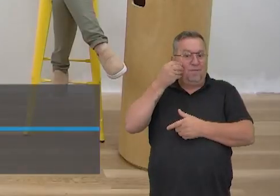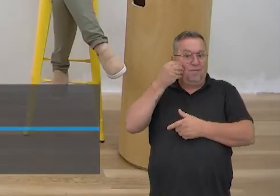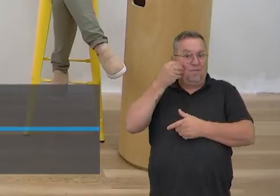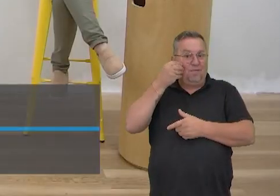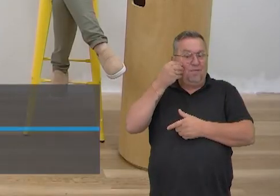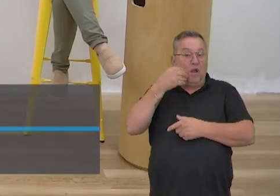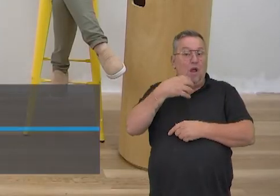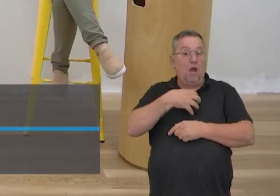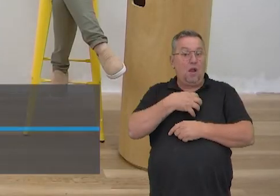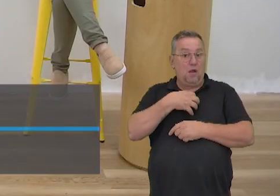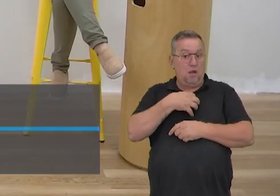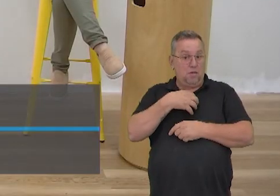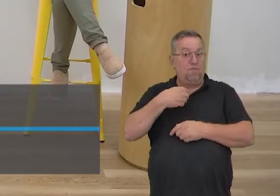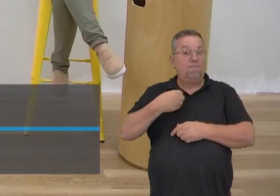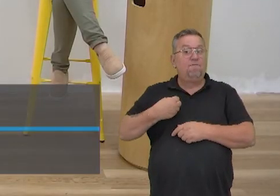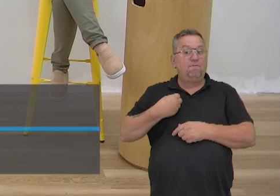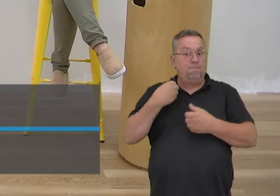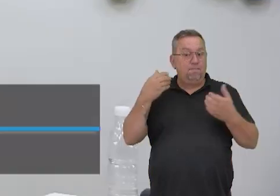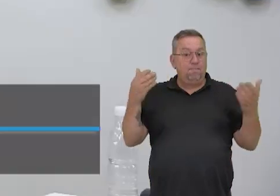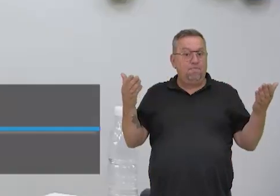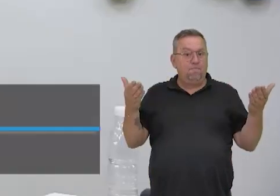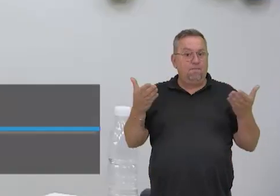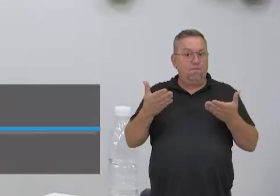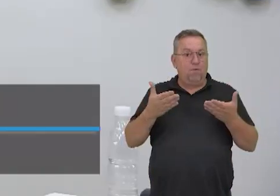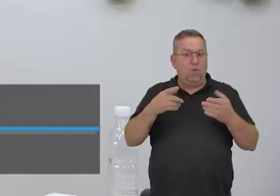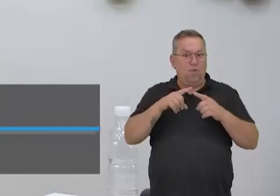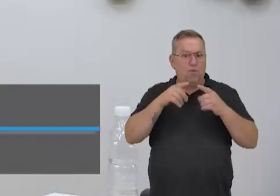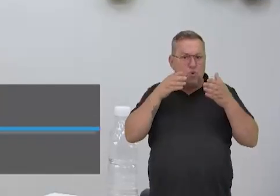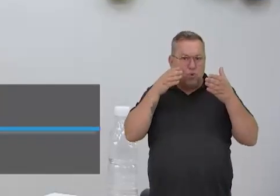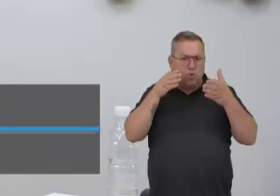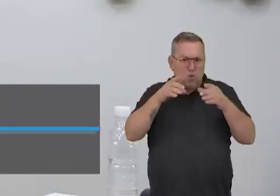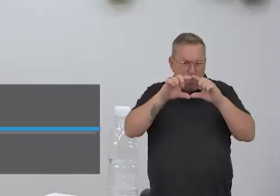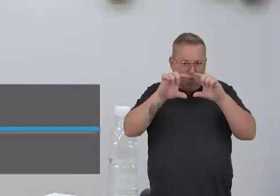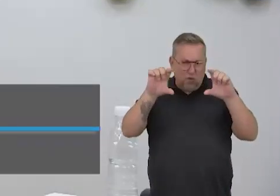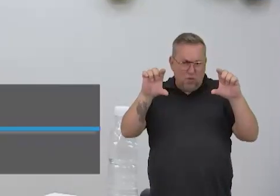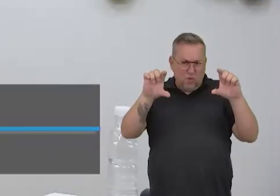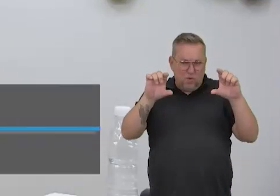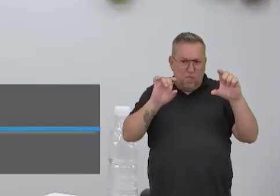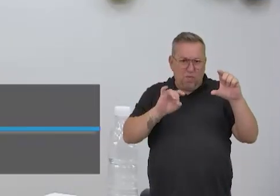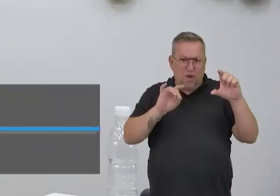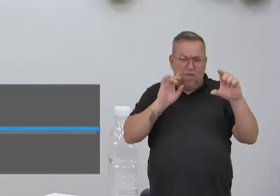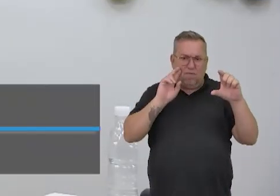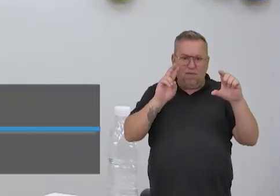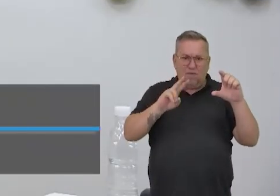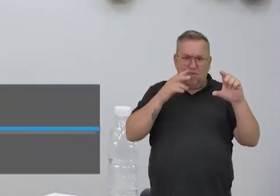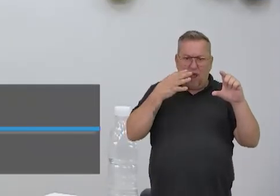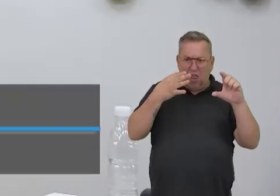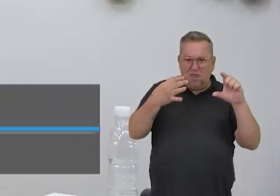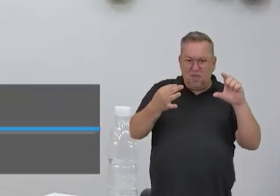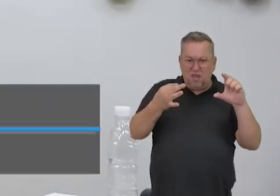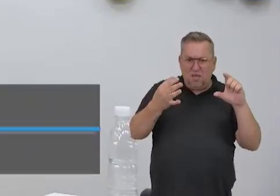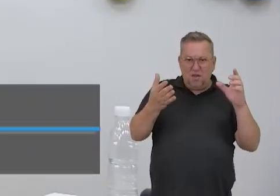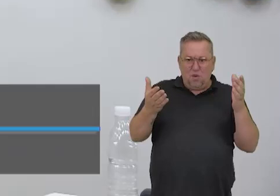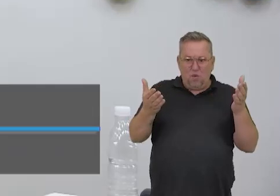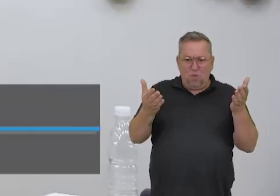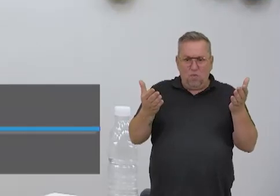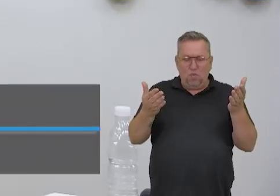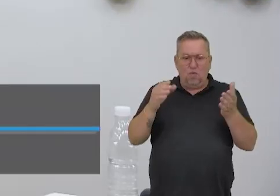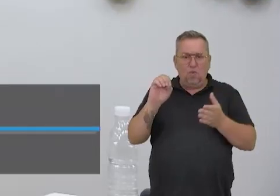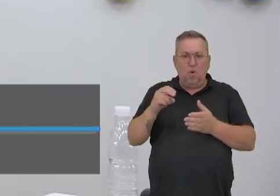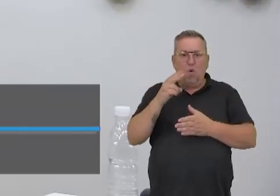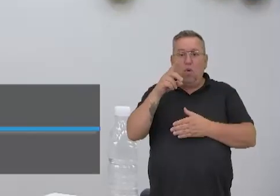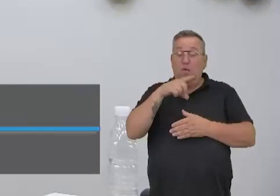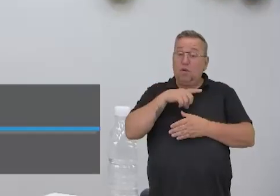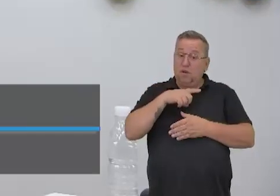na situação que nós estamos, será que eu tenho que focar só numa manchete para chamar a atenção do meu leitor? Ou não,